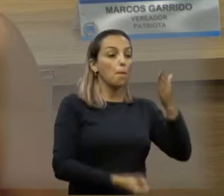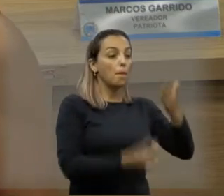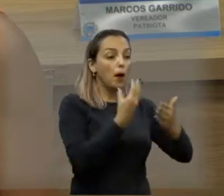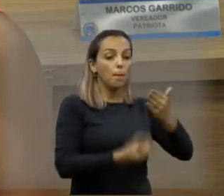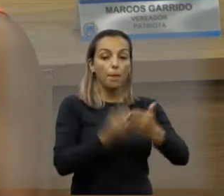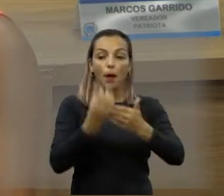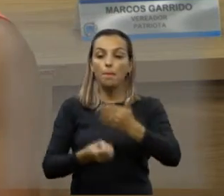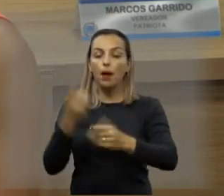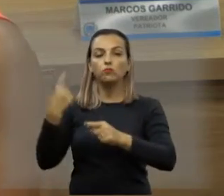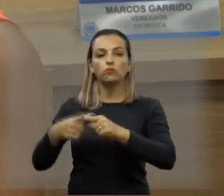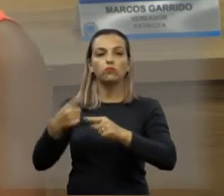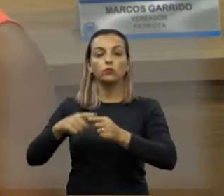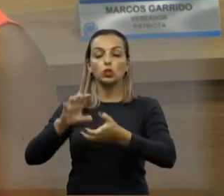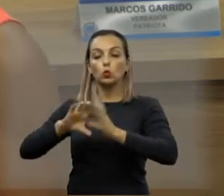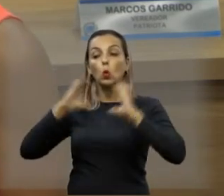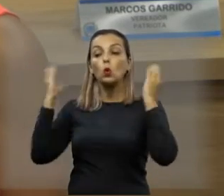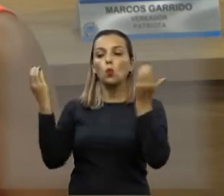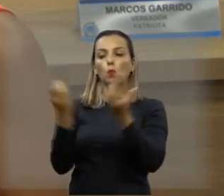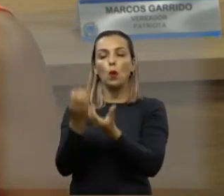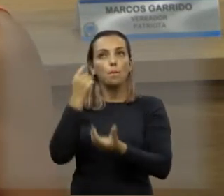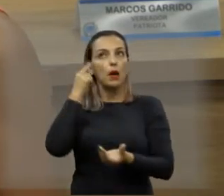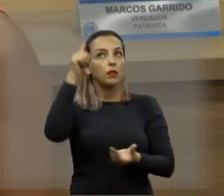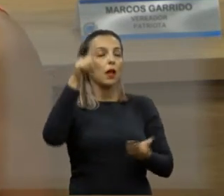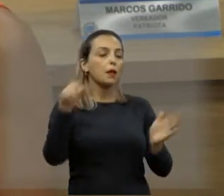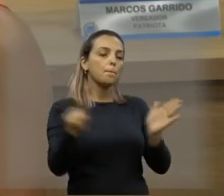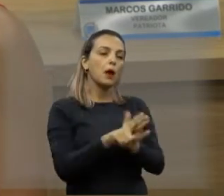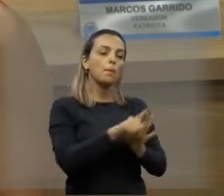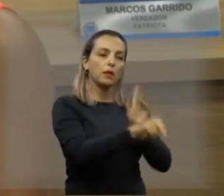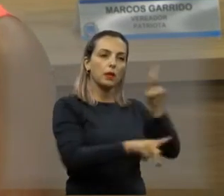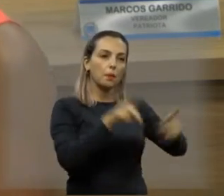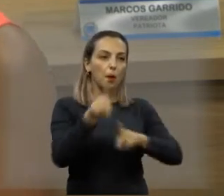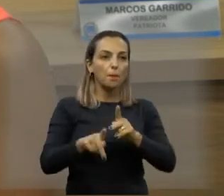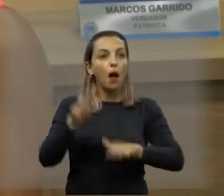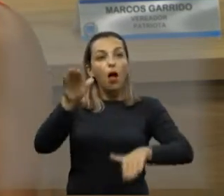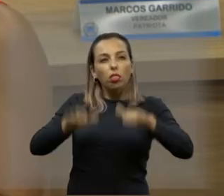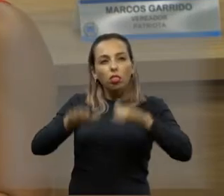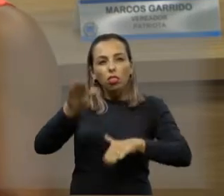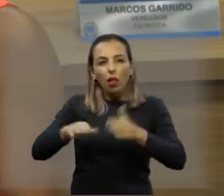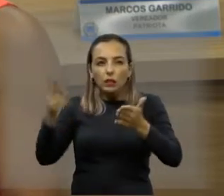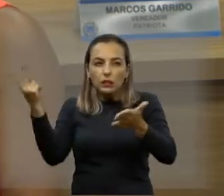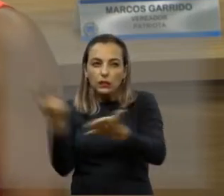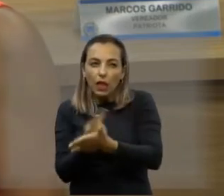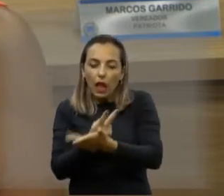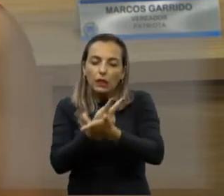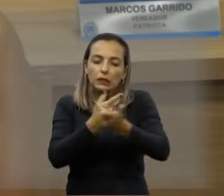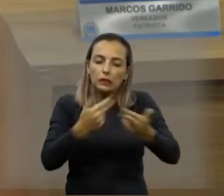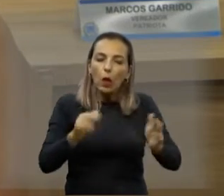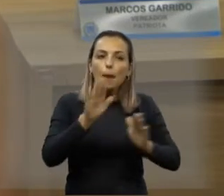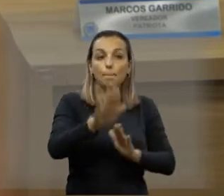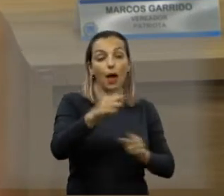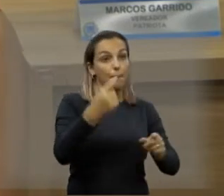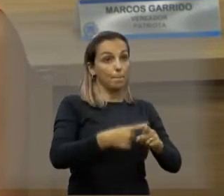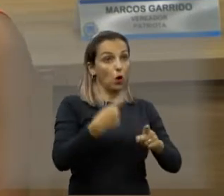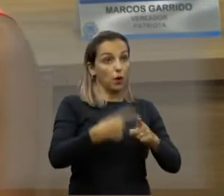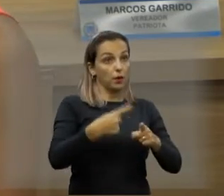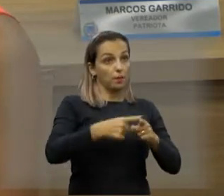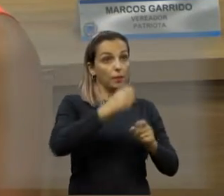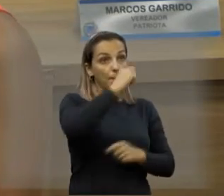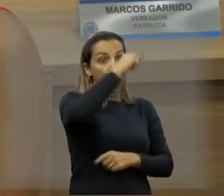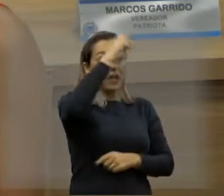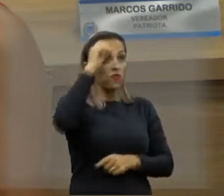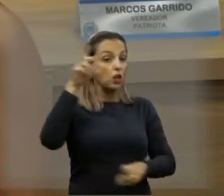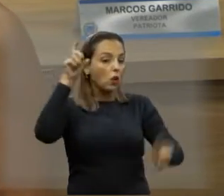várias conferências e das ideias e das palavras da população muitas vezes vem com algum errinho alguma coisa mas é porque a prefeitura se